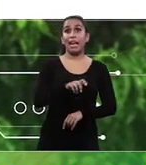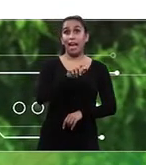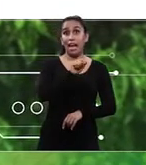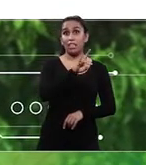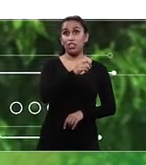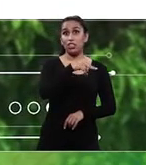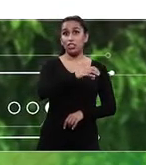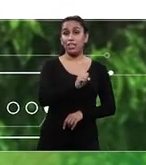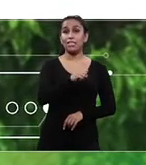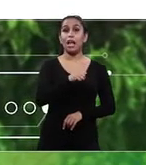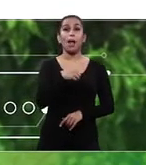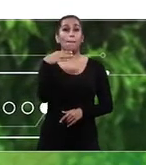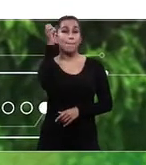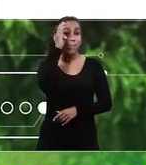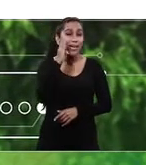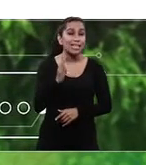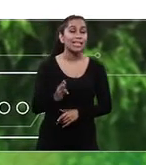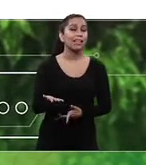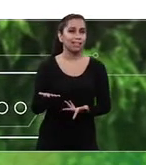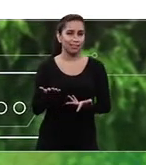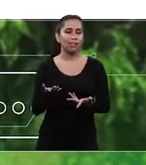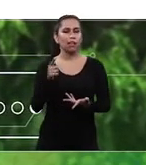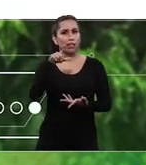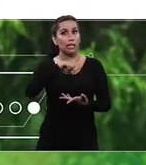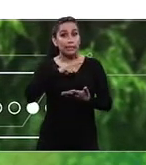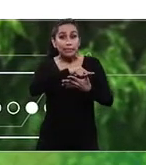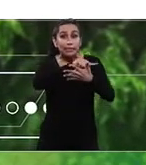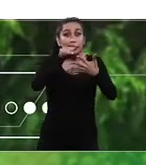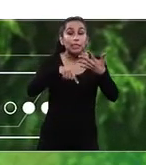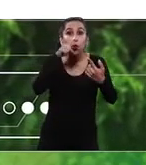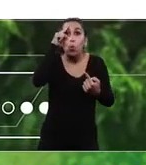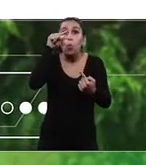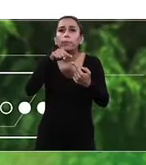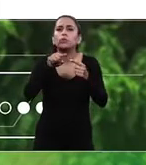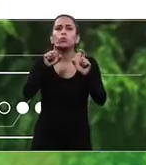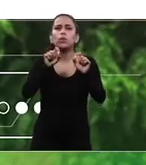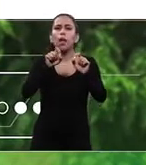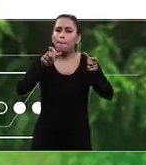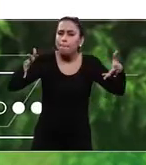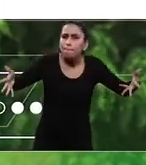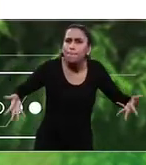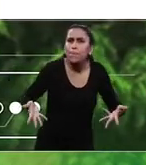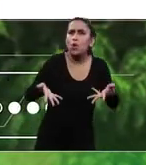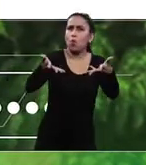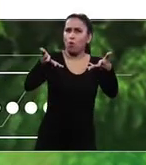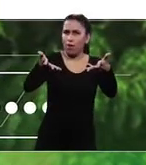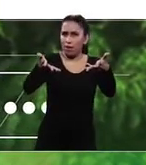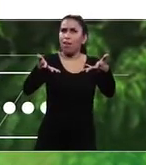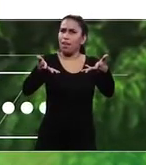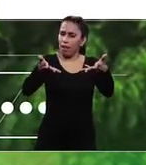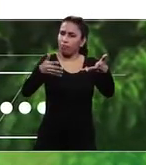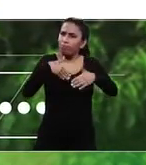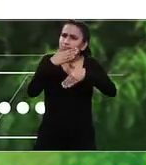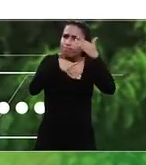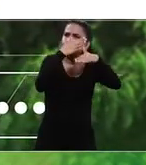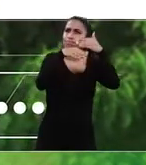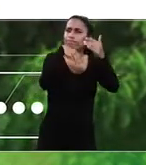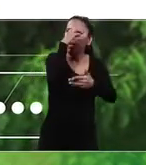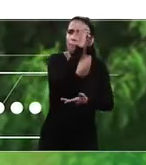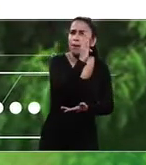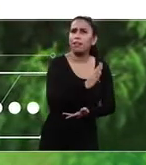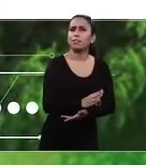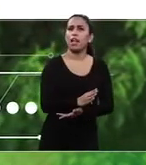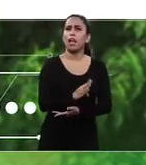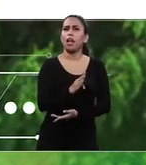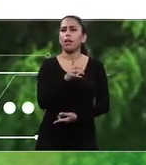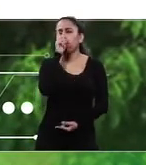Investimentos tem 5 grandes missões. A primeira missão é promover as exportações brasileiras, de forma a aumentar a